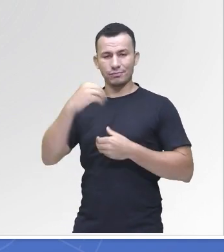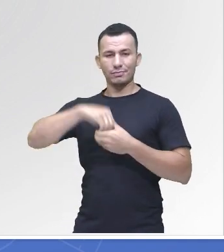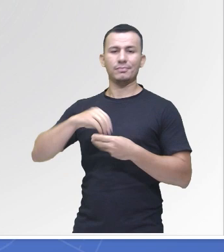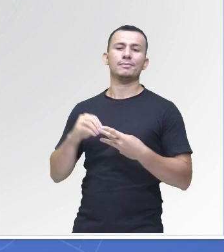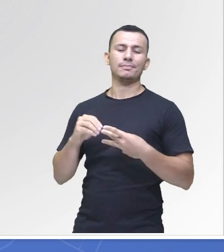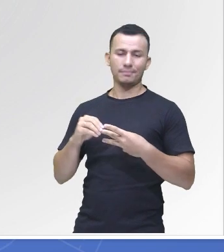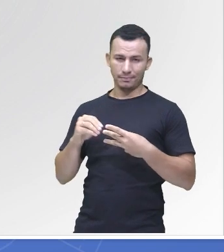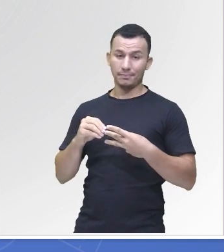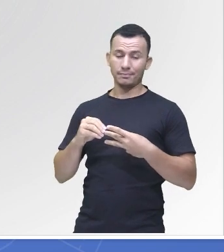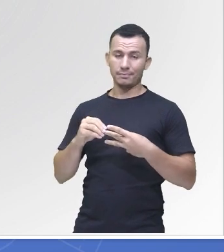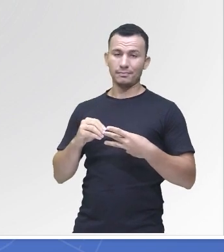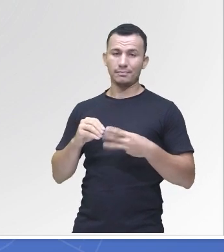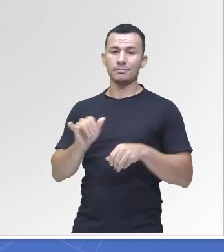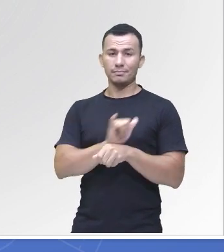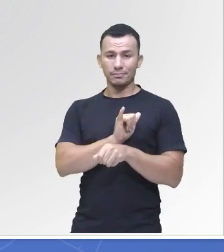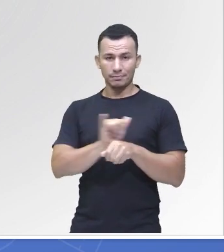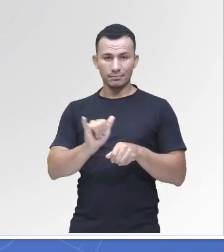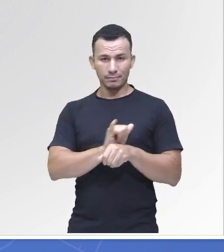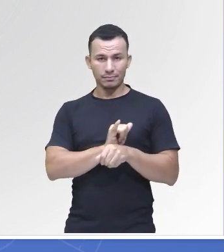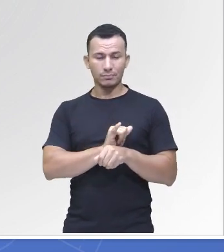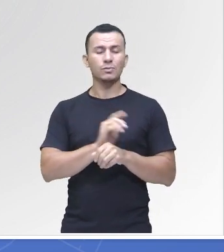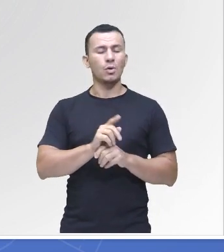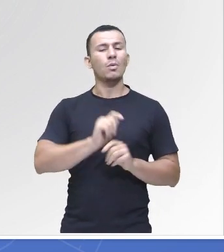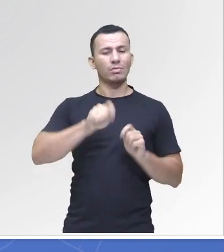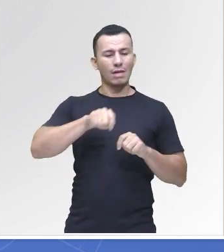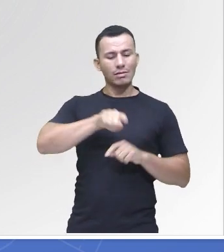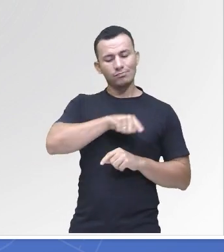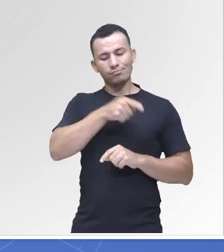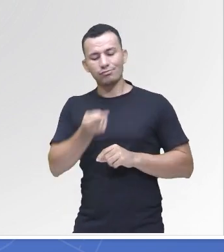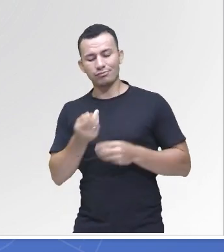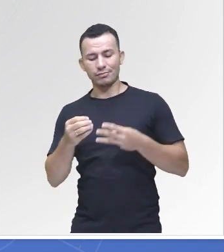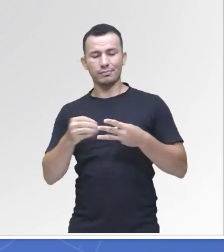daquela célula. Tá? Então, as glicoproteínas conseguem fazer